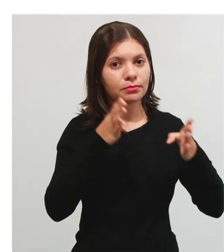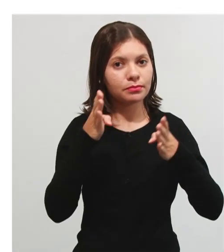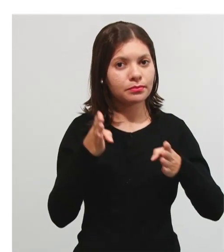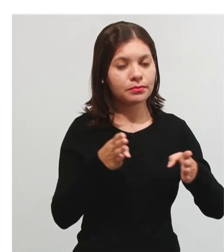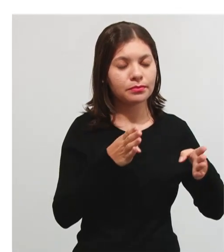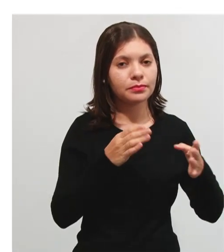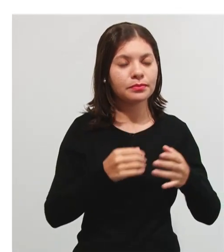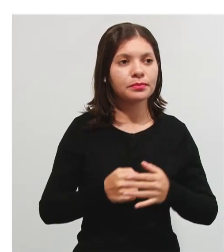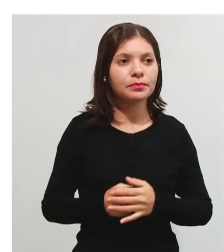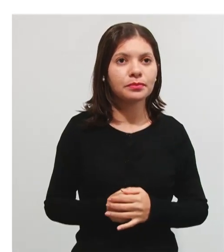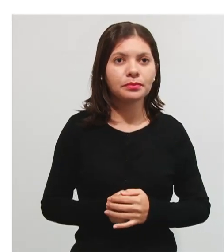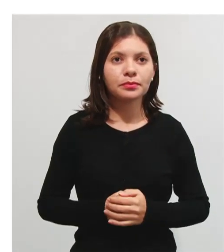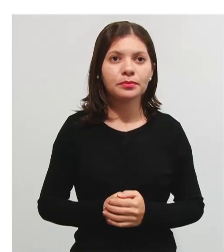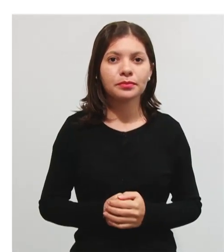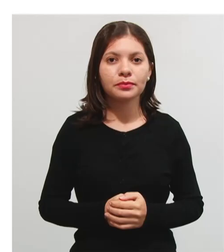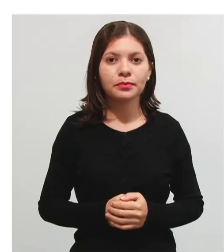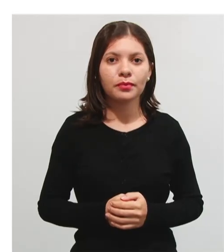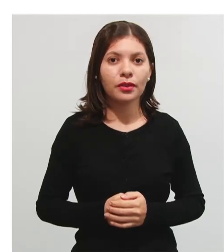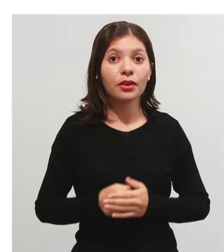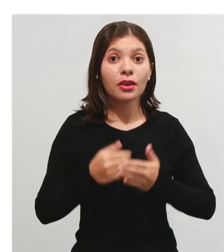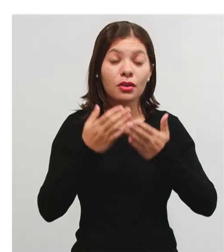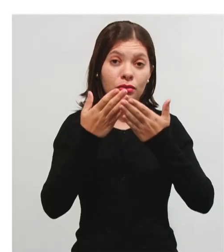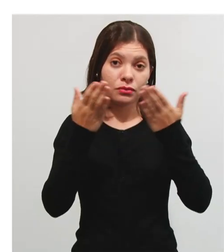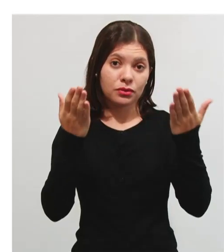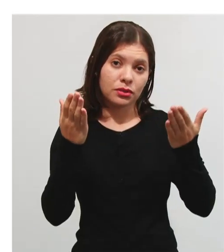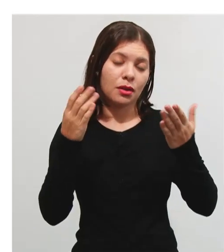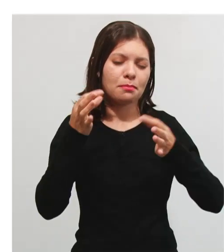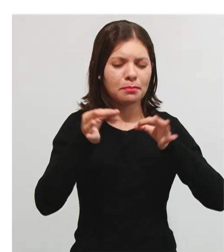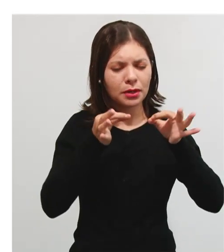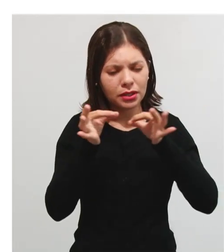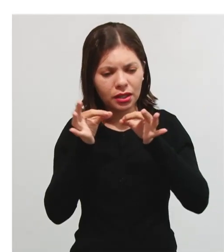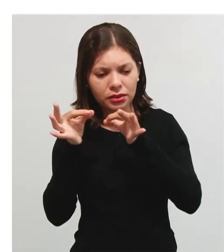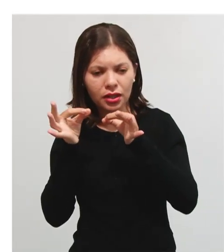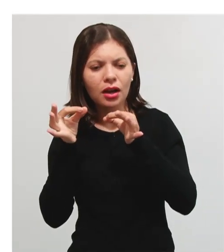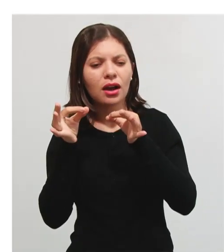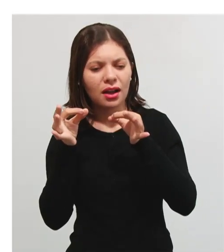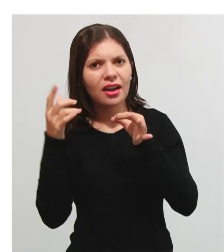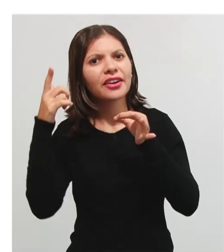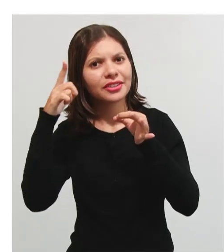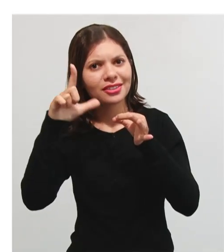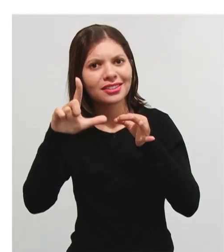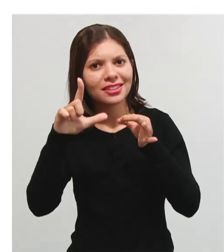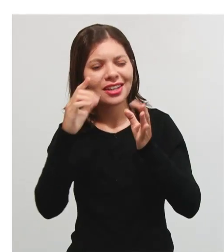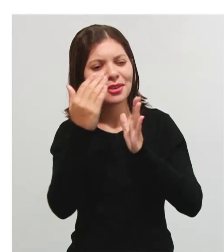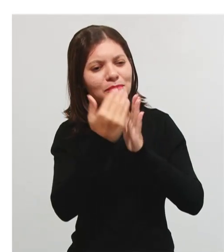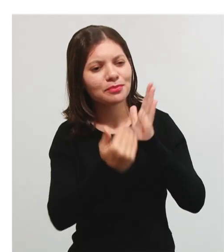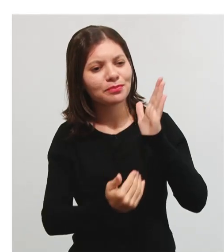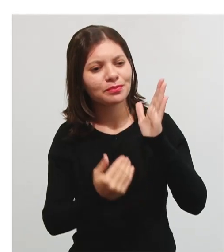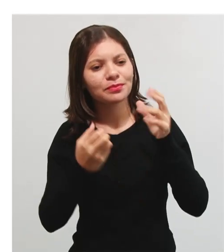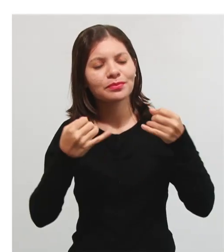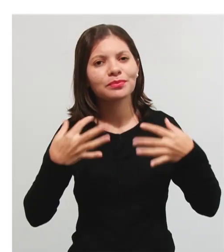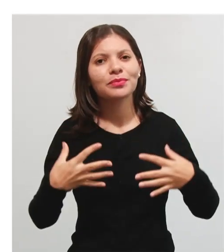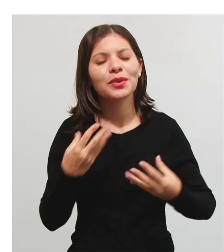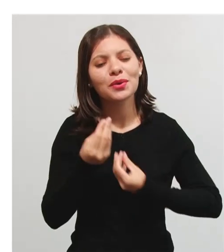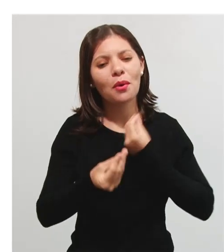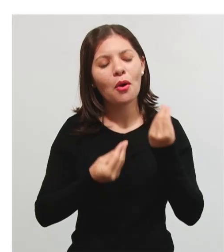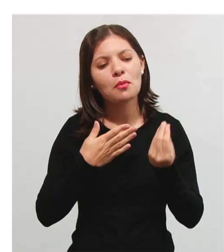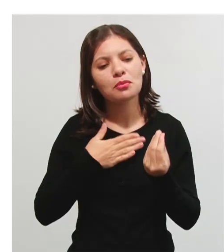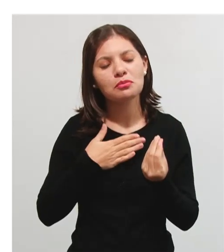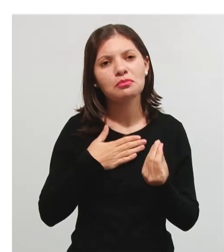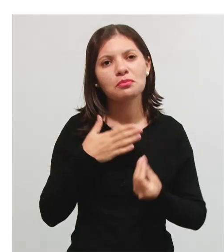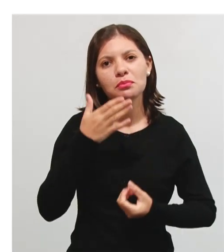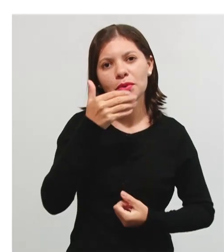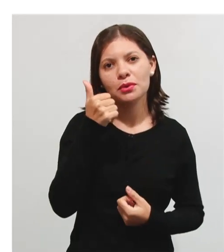seja, a partir do momento que você planeja bem, você consegue definir uma forma de melhorar o seu trabalho